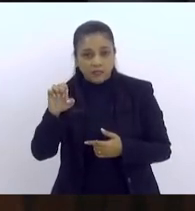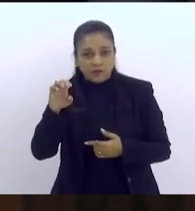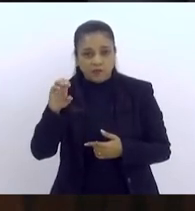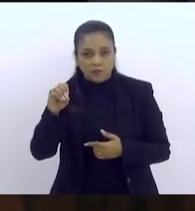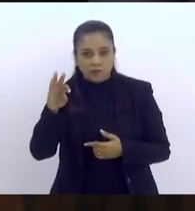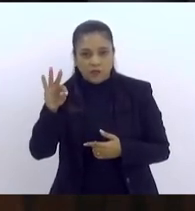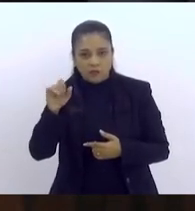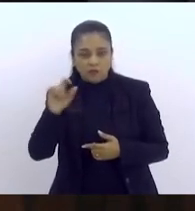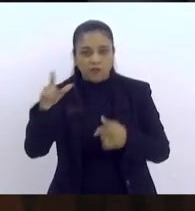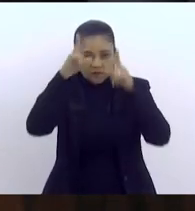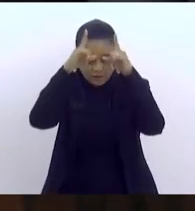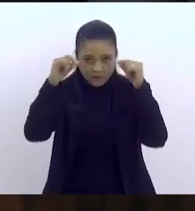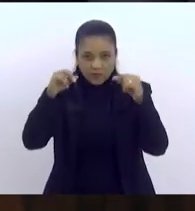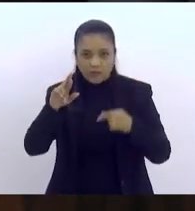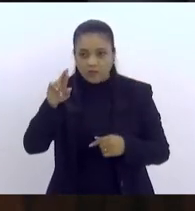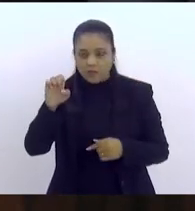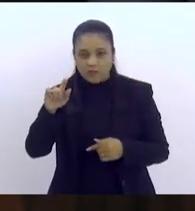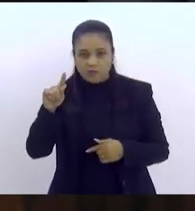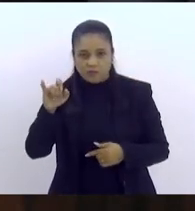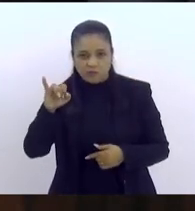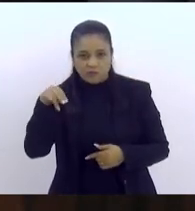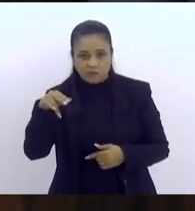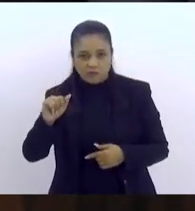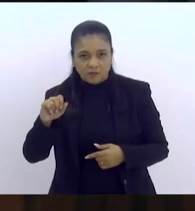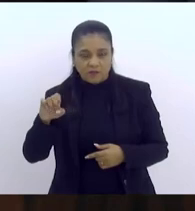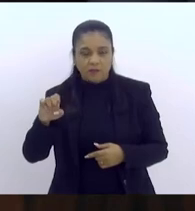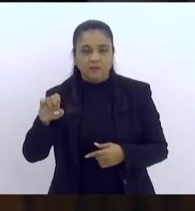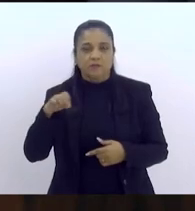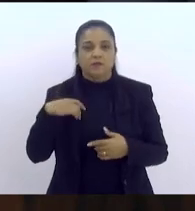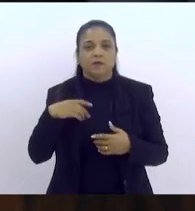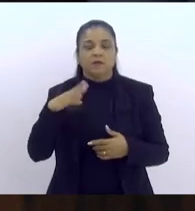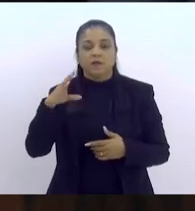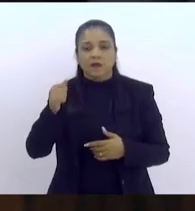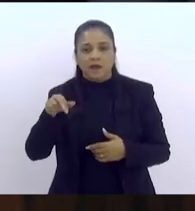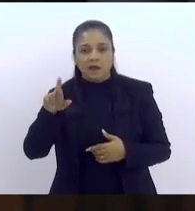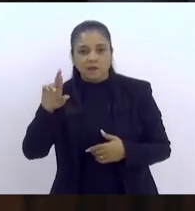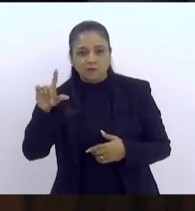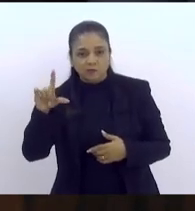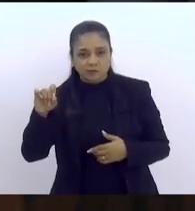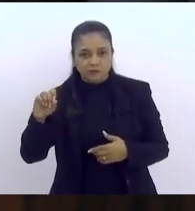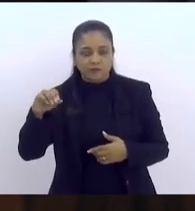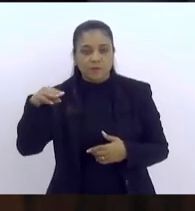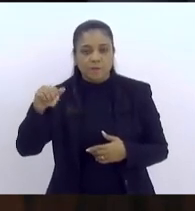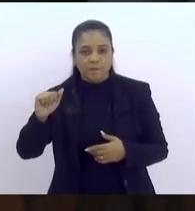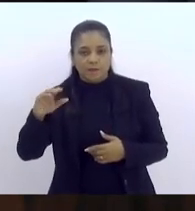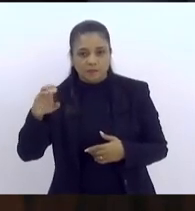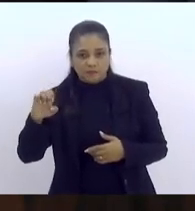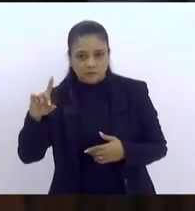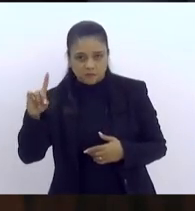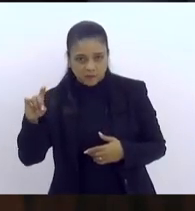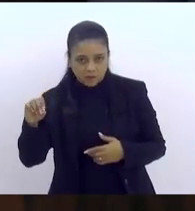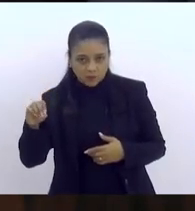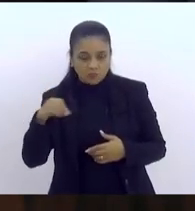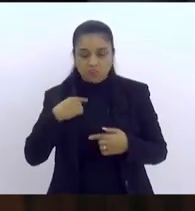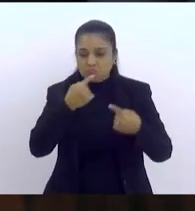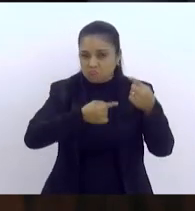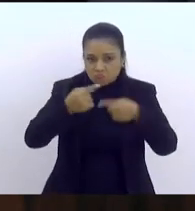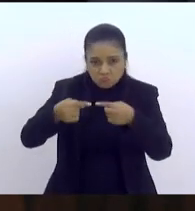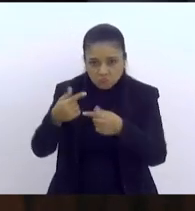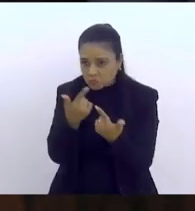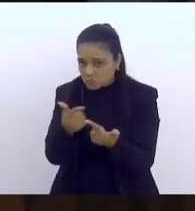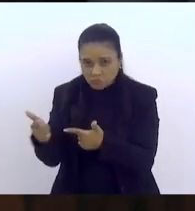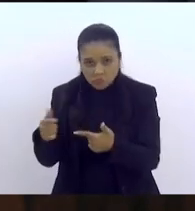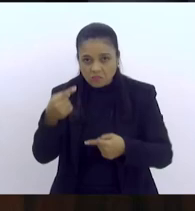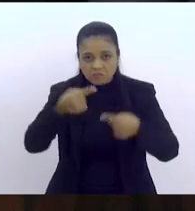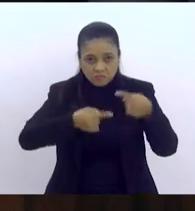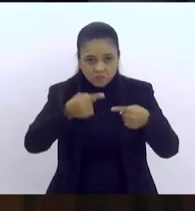Macedo. Em discussão. Não havendo com nosso queira discutir, Luiz Paulo.